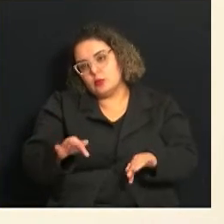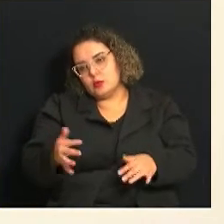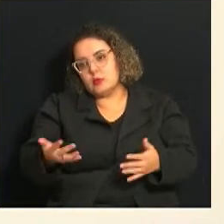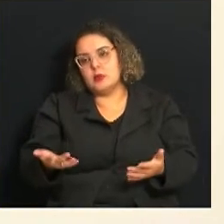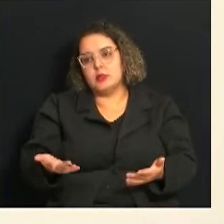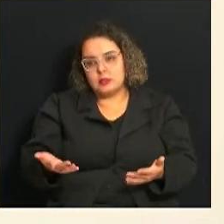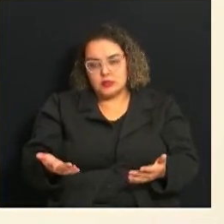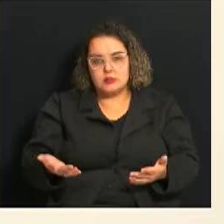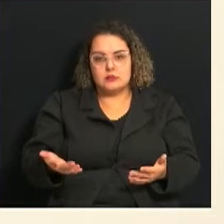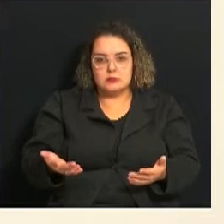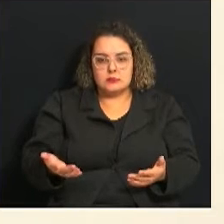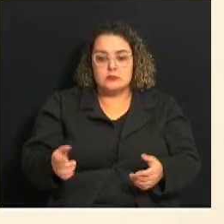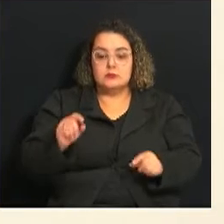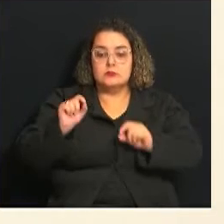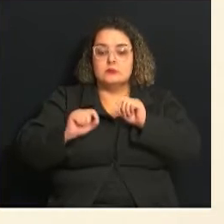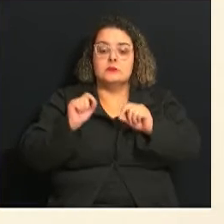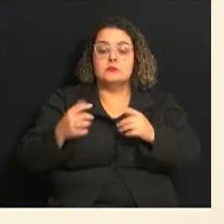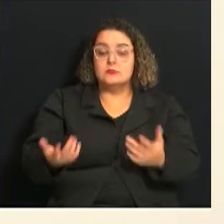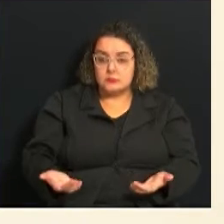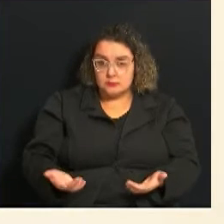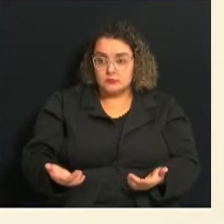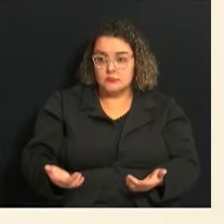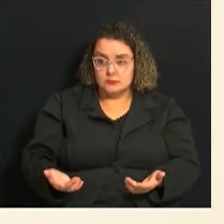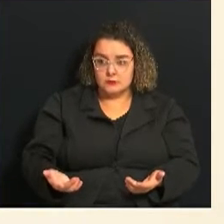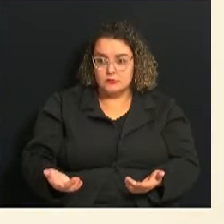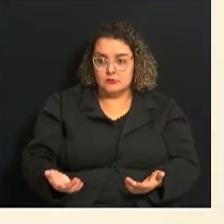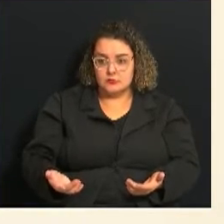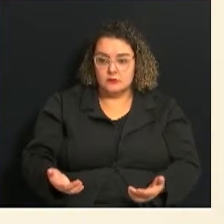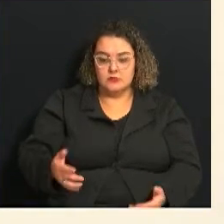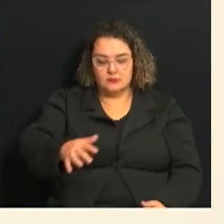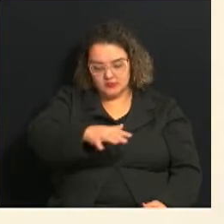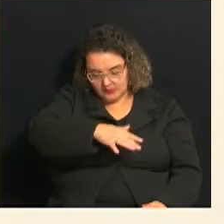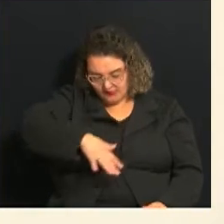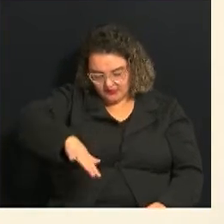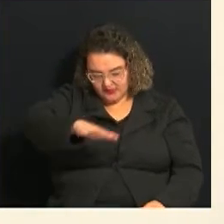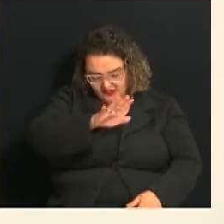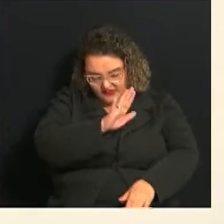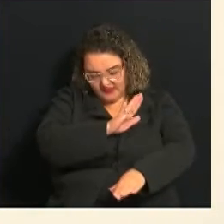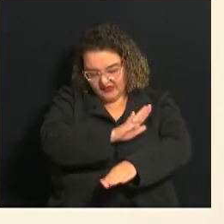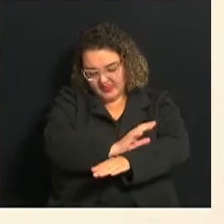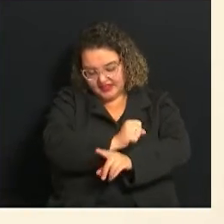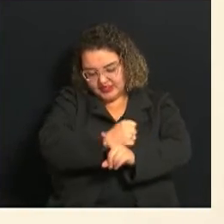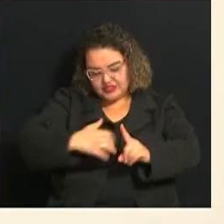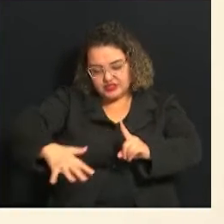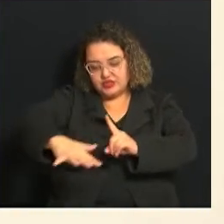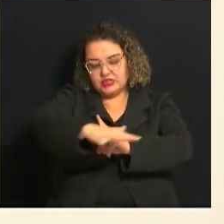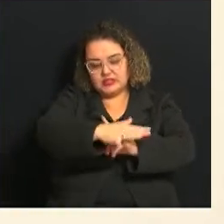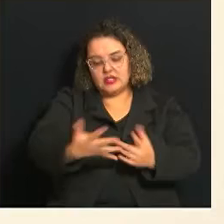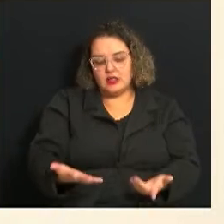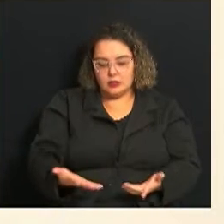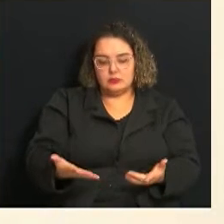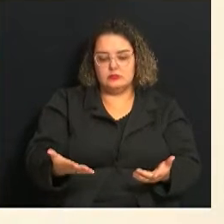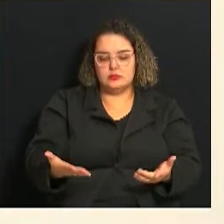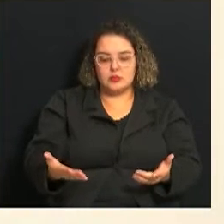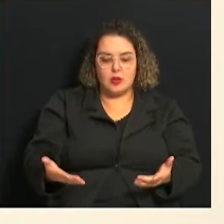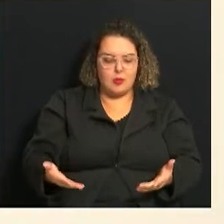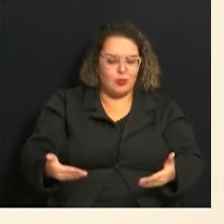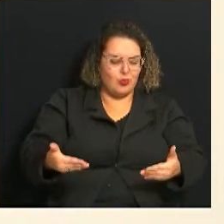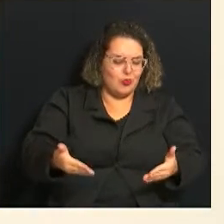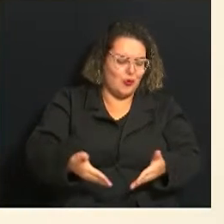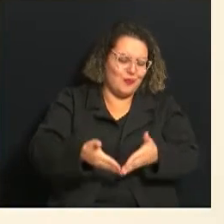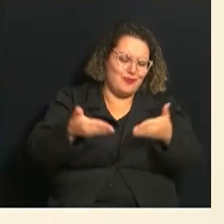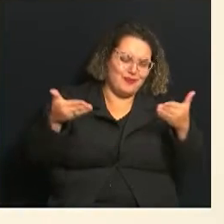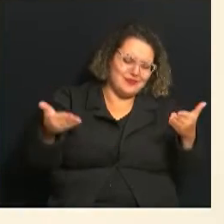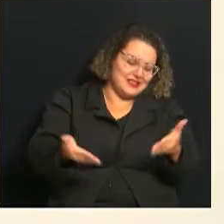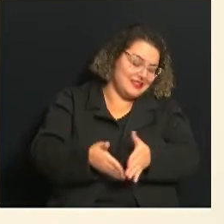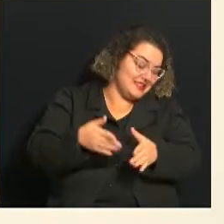que diz respeito às áreas sociais, a prioridade, né, para a extrema pobreza no município, que também não era